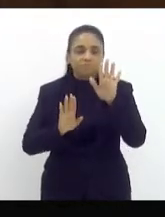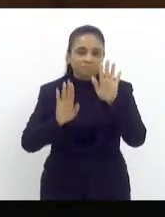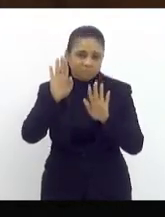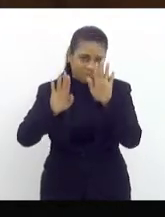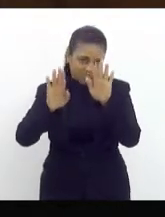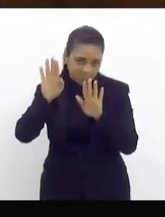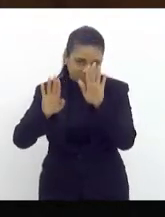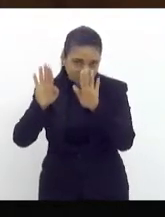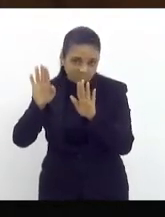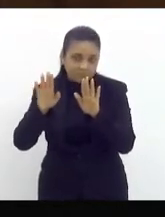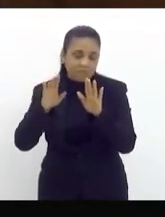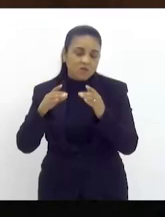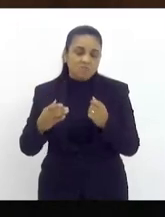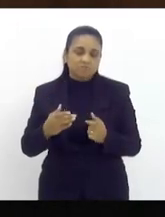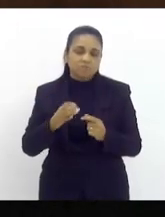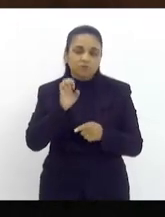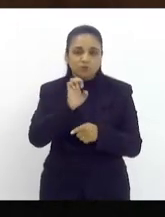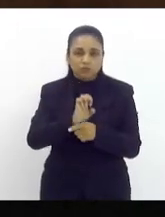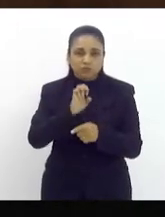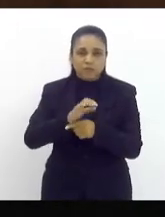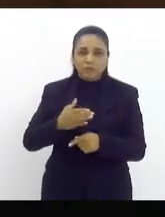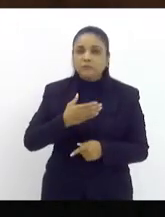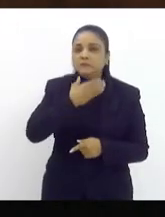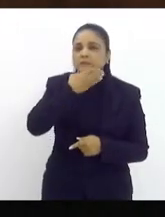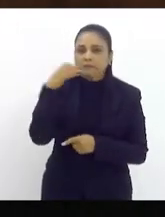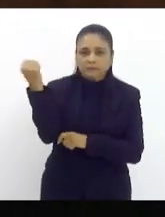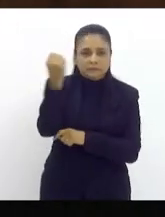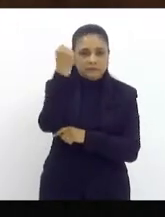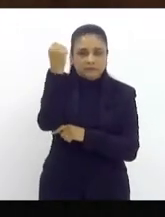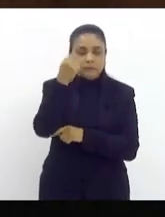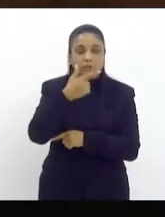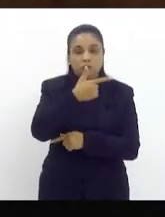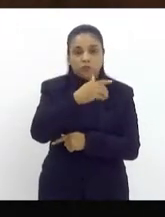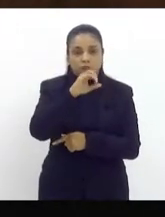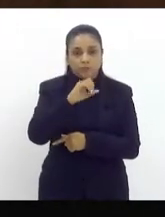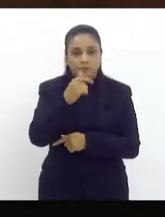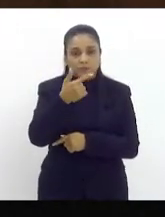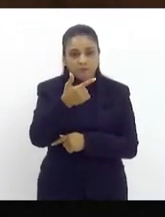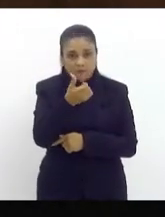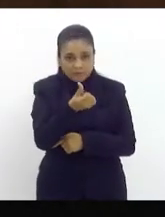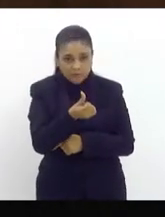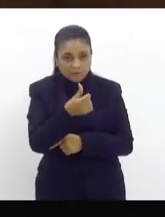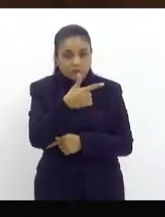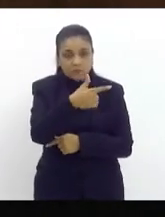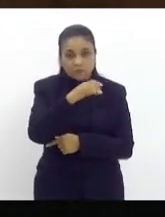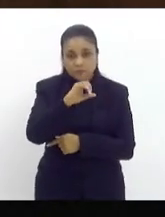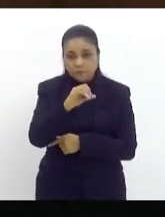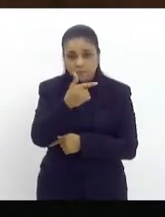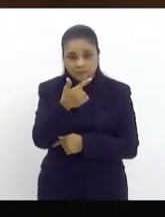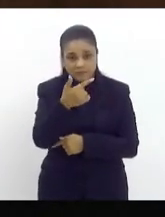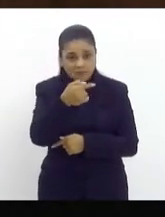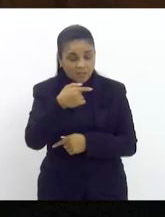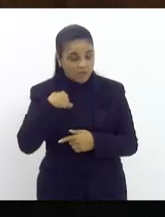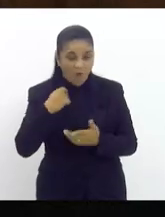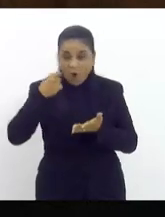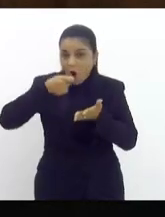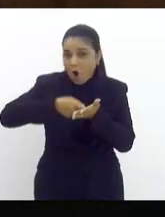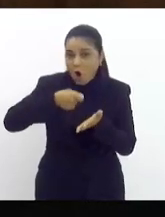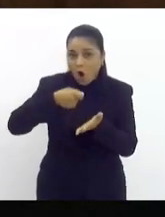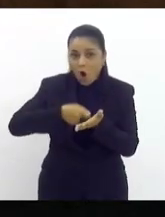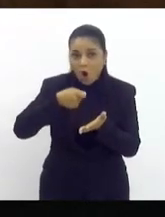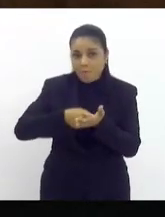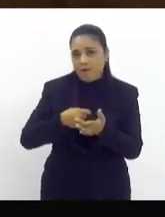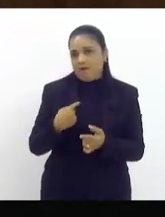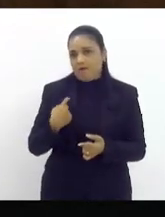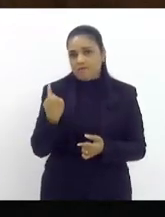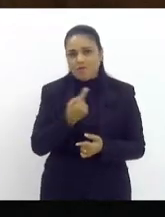crise financeira de 2016 e 2017. Portanto, não venham cobrar a nós